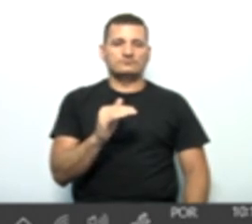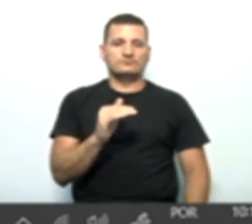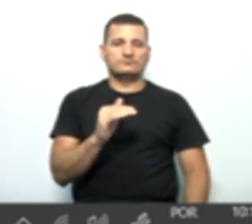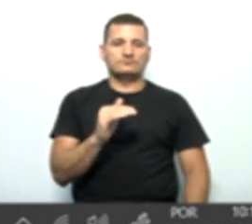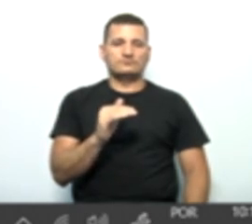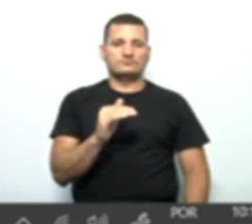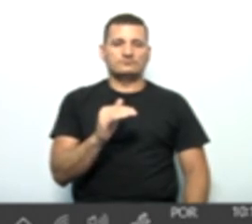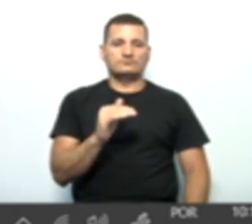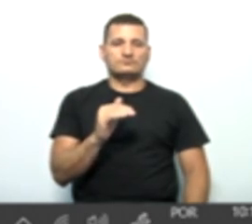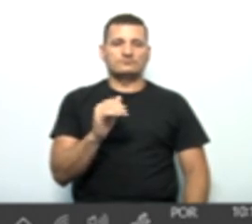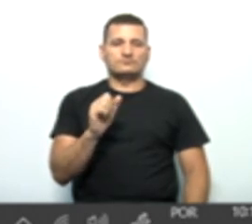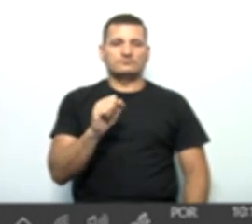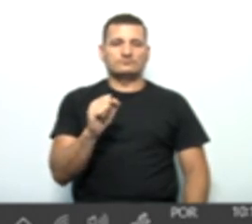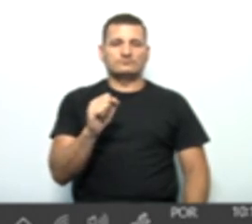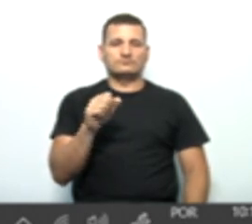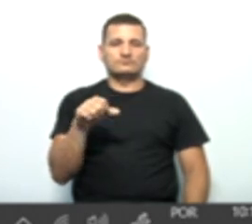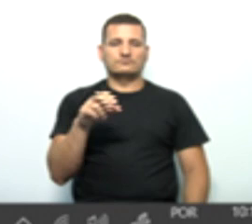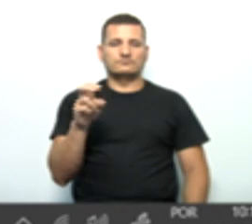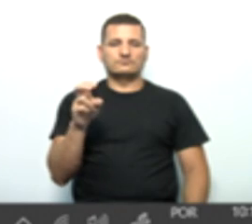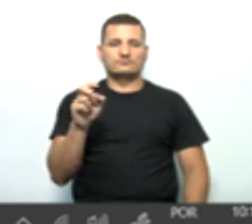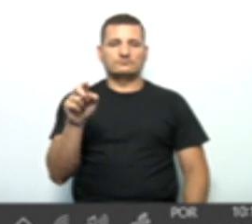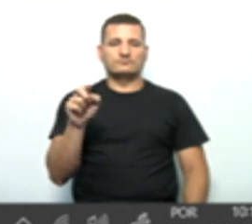99235 8895.